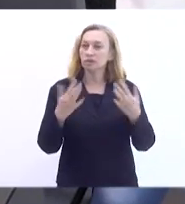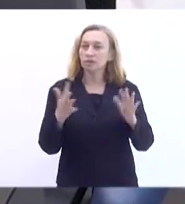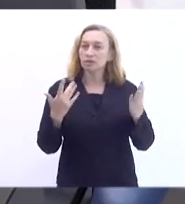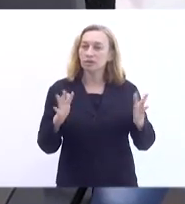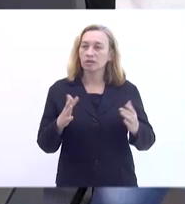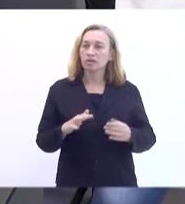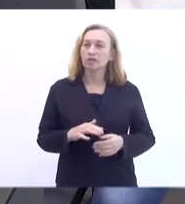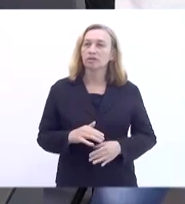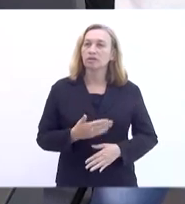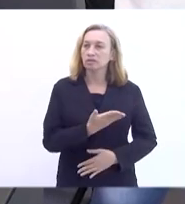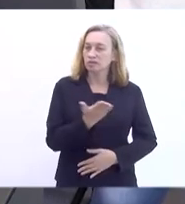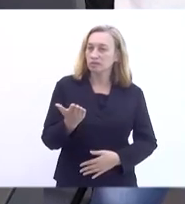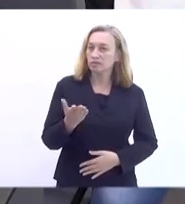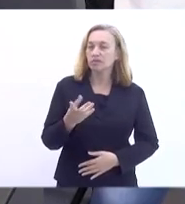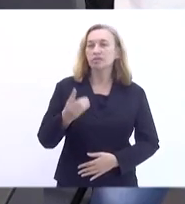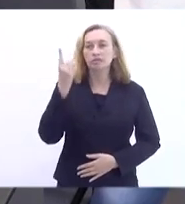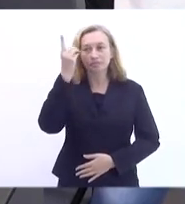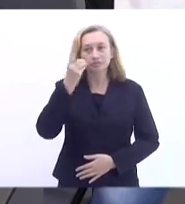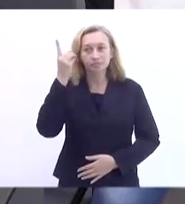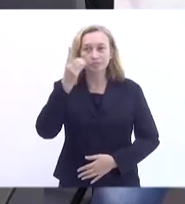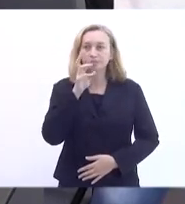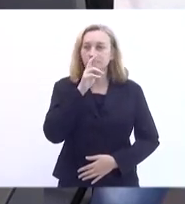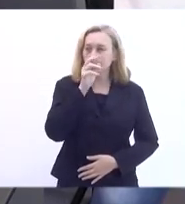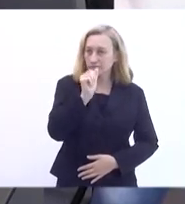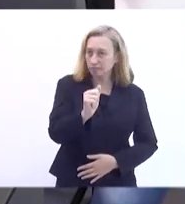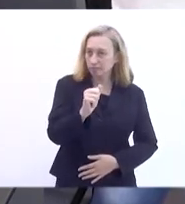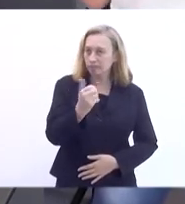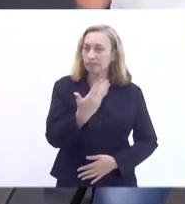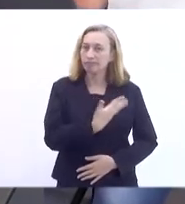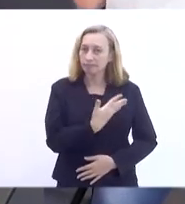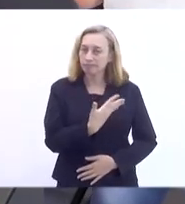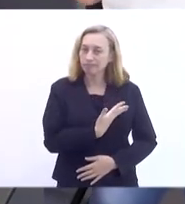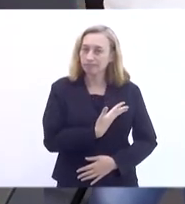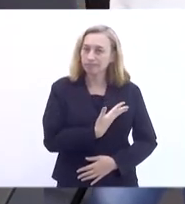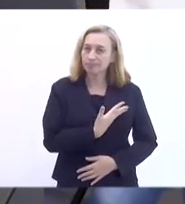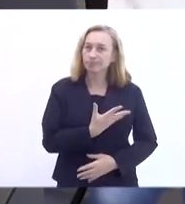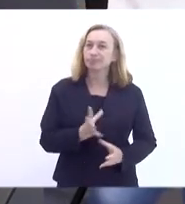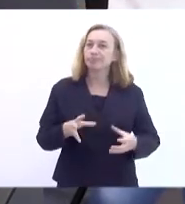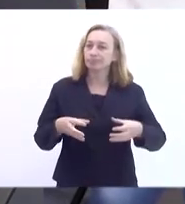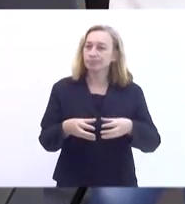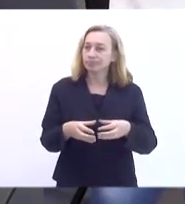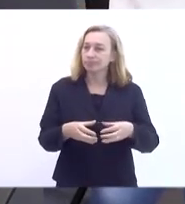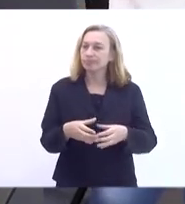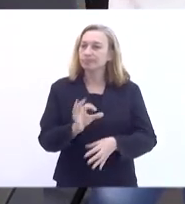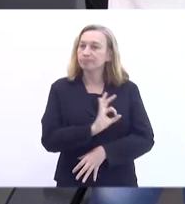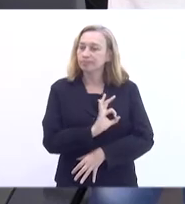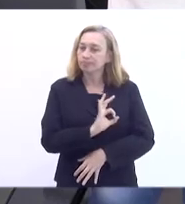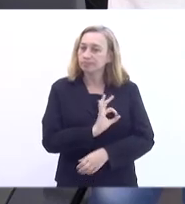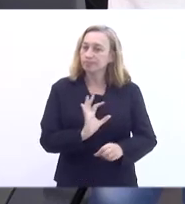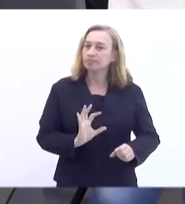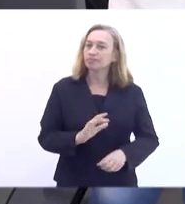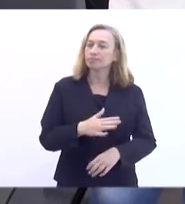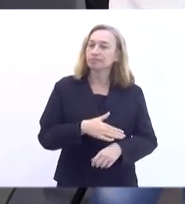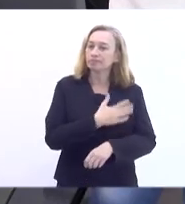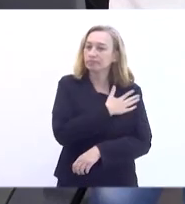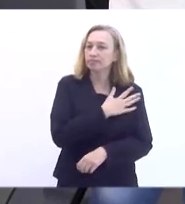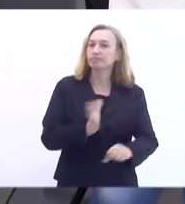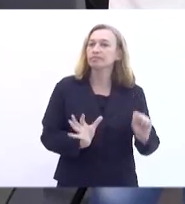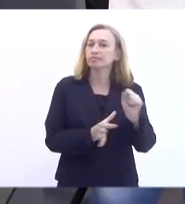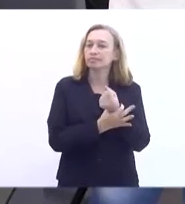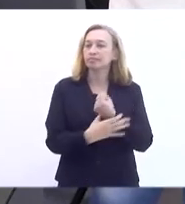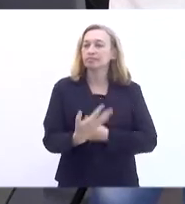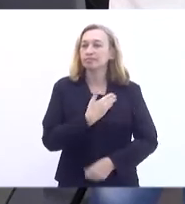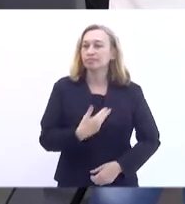segurar o nosso Deputado Rodrigo Amorim grande parceiro da Corporação nas causas da Segurança Pública reconhecido